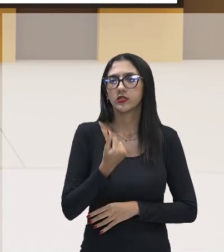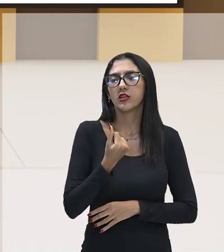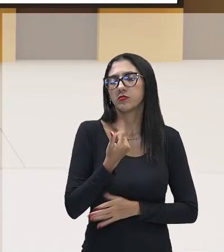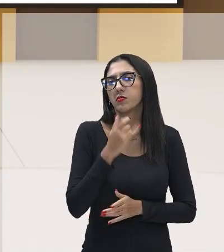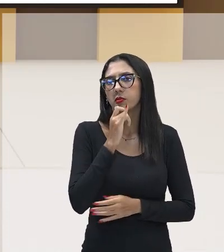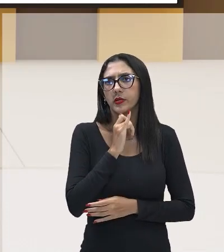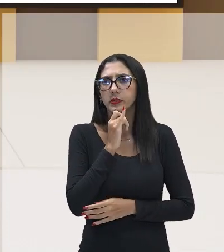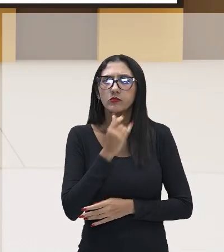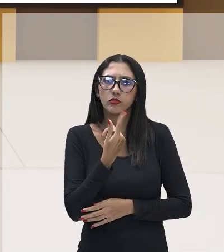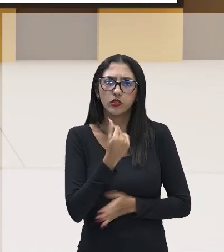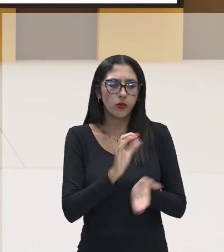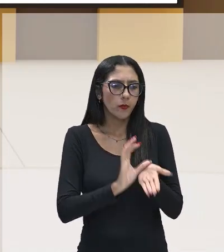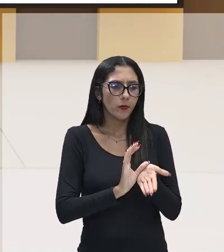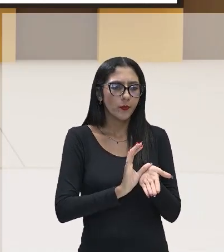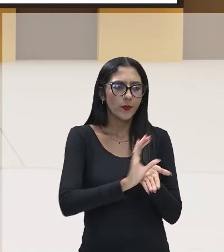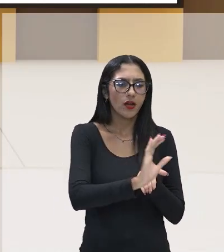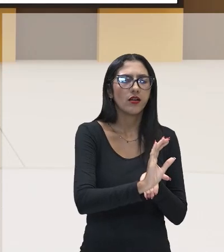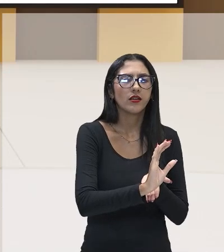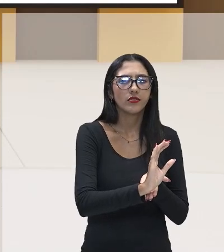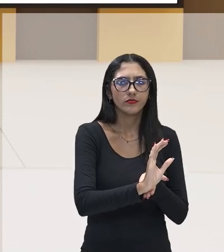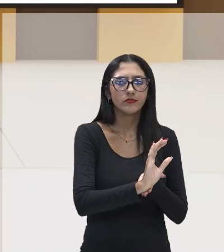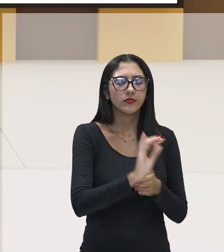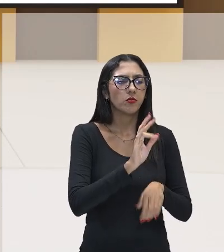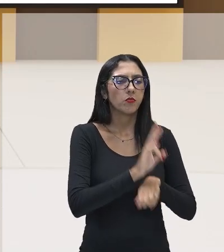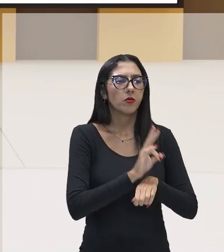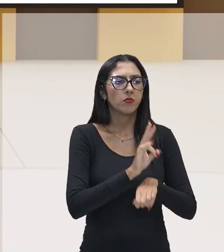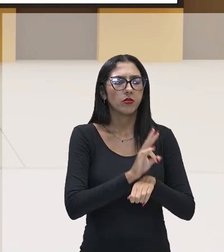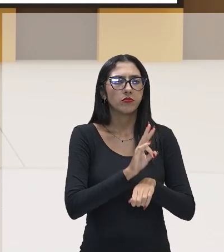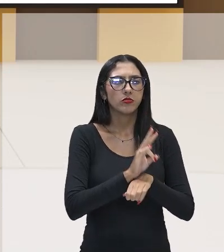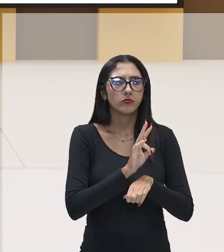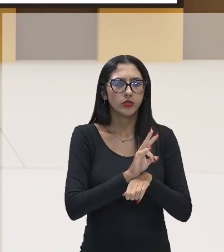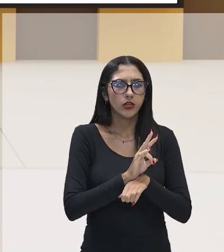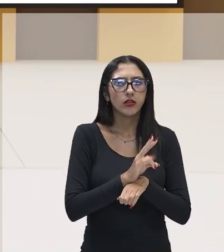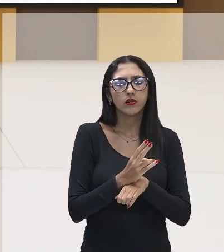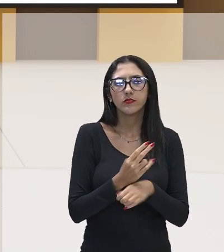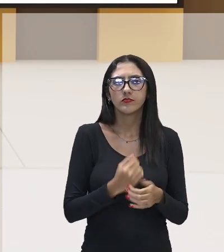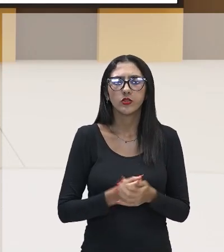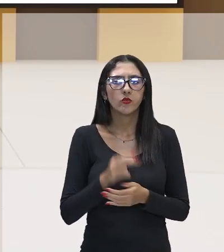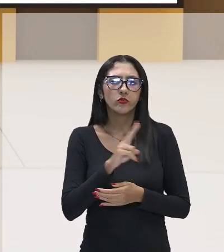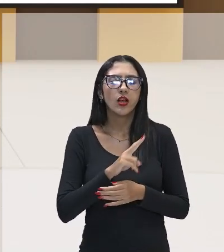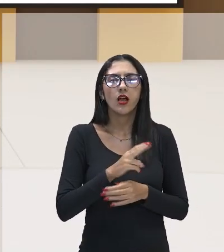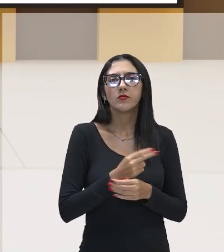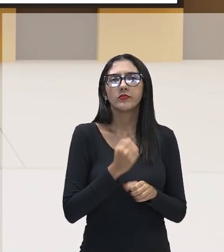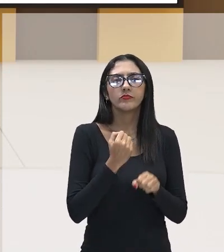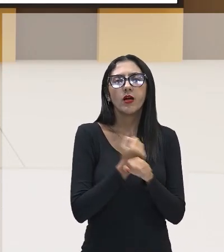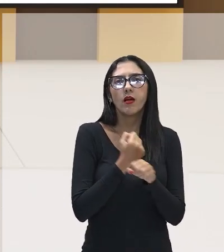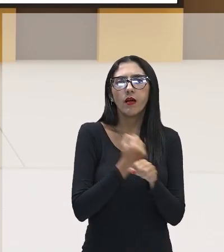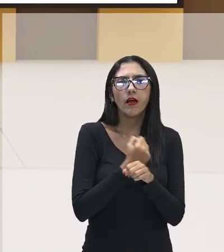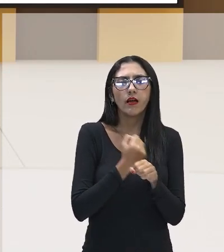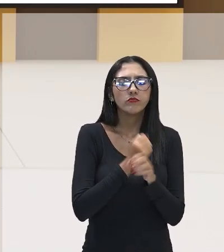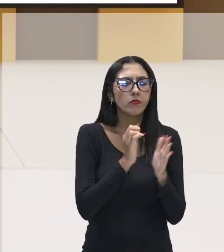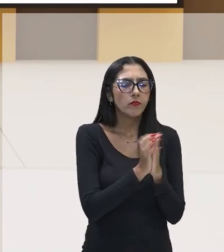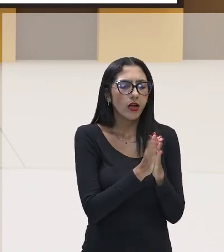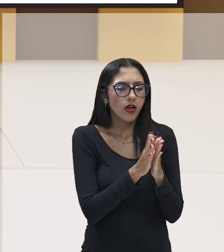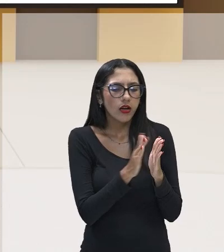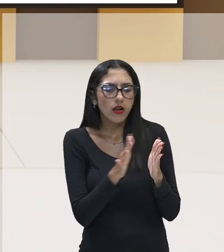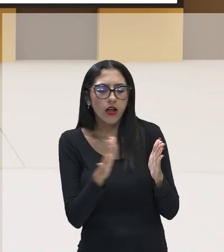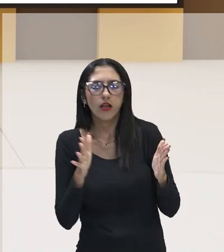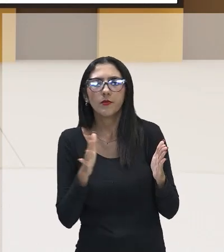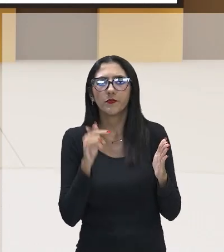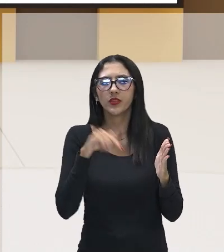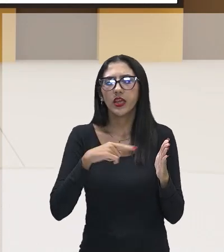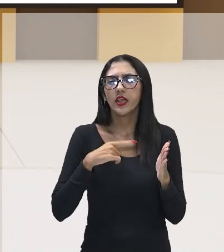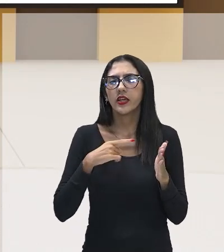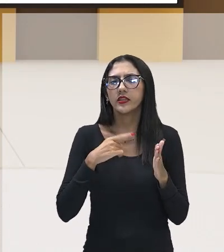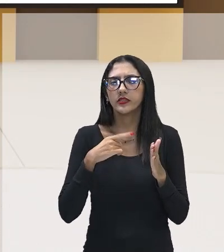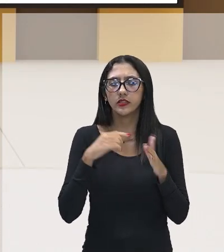repente, investir, tá certo? É o dinheiro que você pode colocar em algum tipo de rendimento e aí, ao final de um certo prazo, ele vai te dar